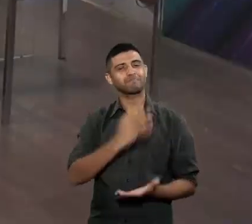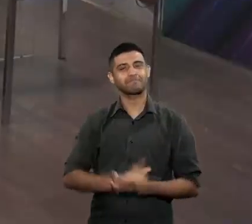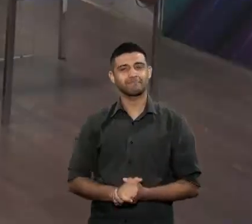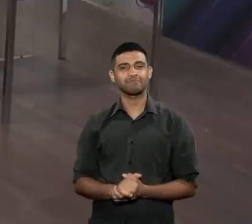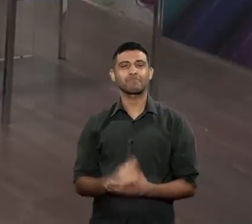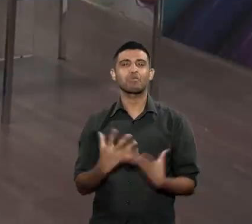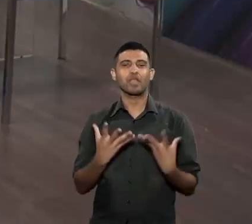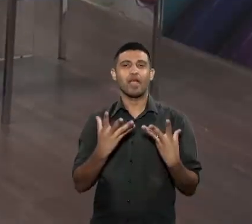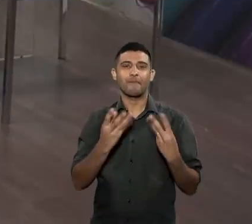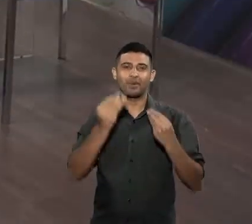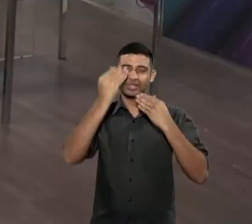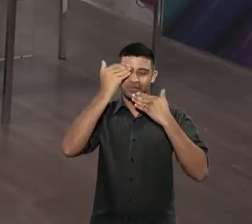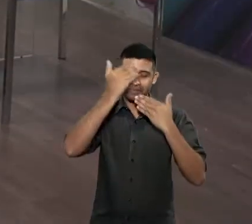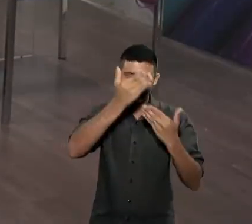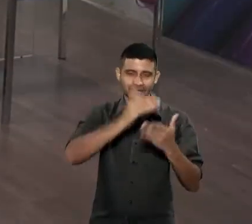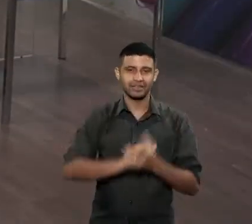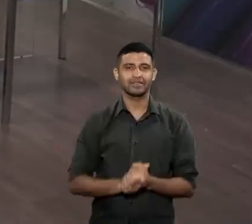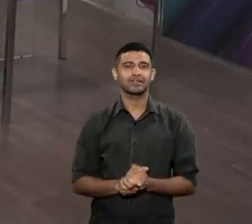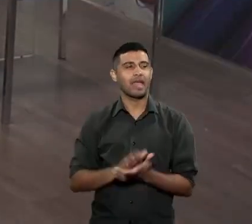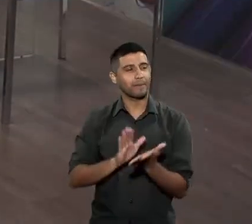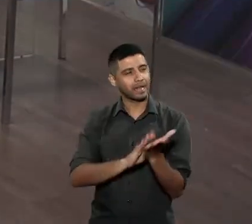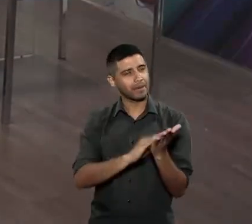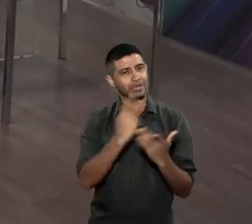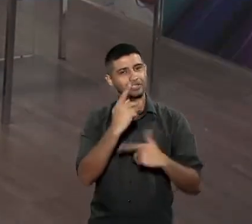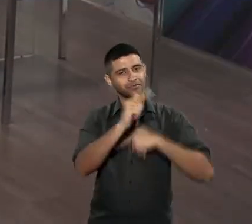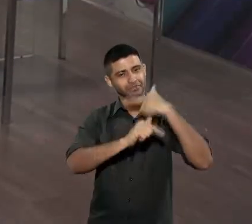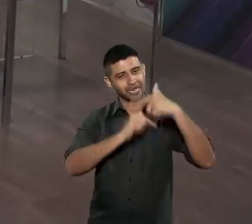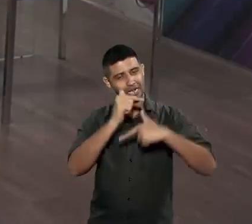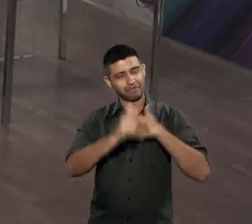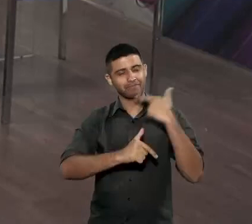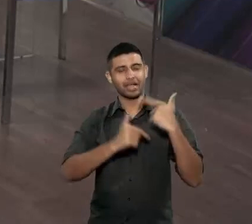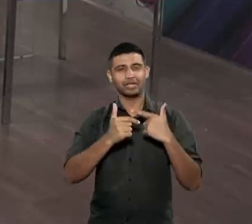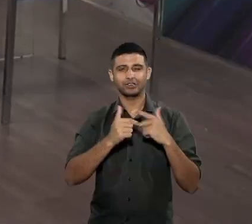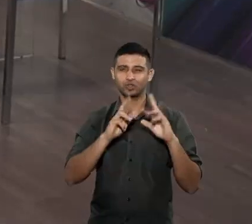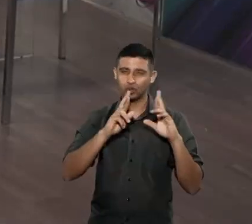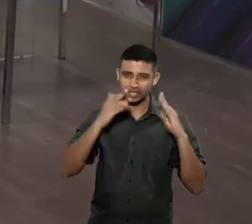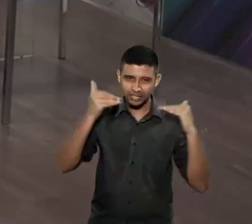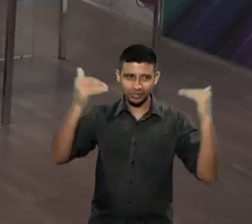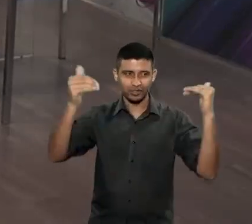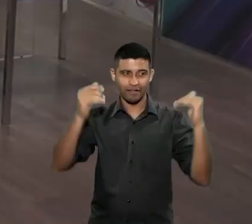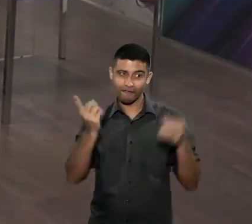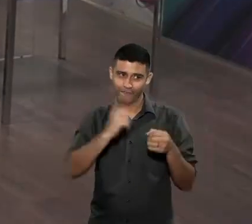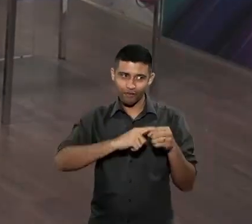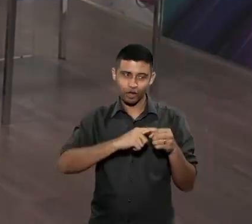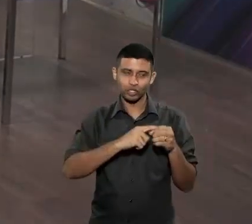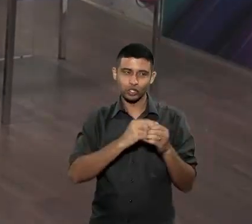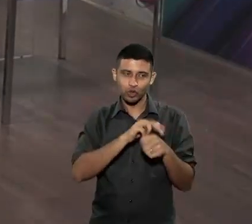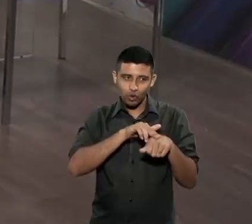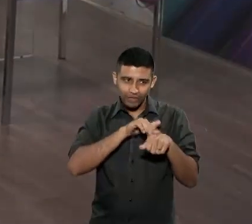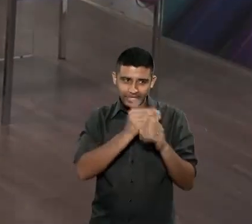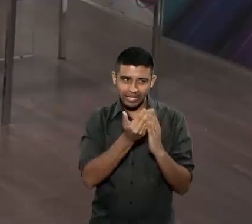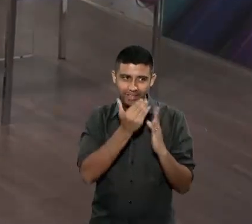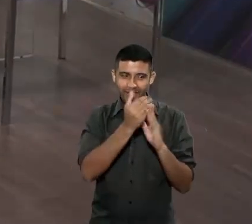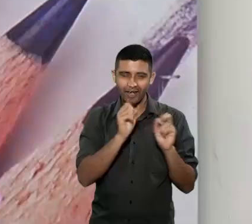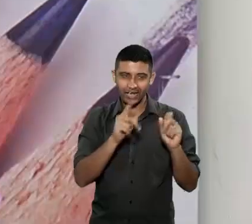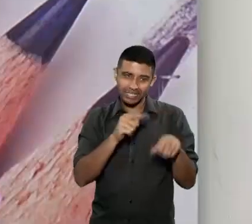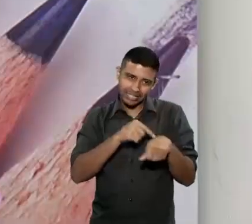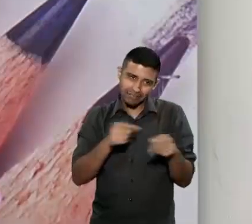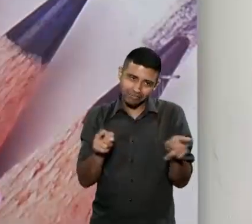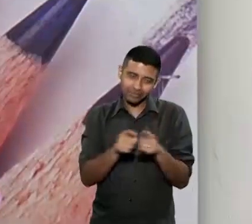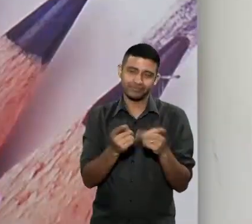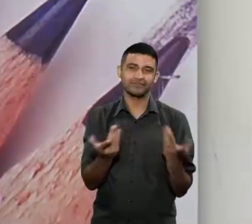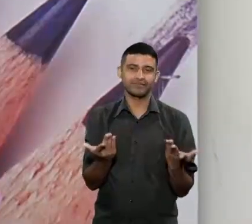Parabéns, muito obrigada, parabéns pelo trabalho, sucesso, e voltem para a gente conversar mais, porque o tempo aqui é